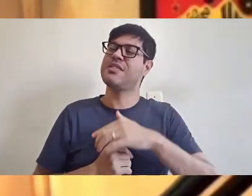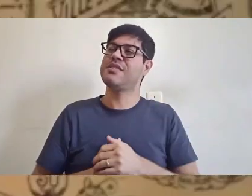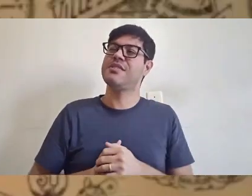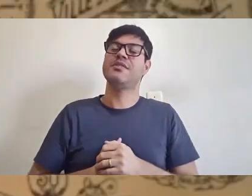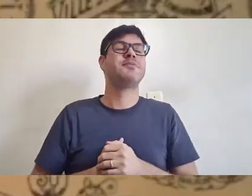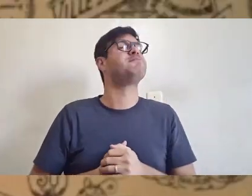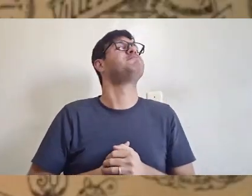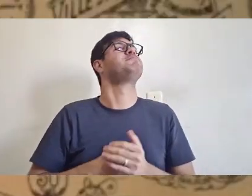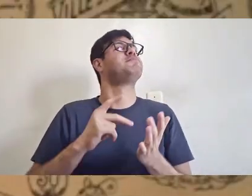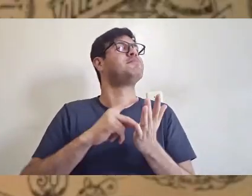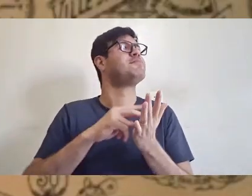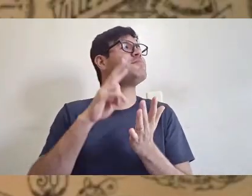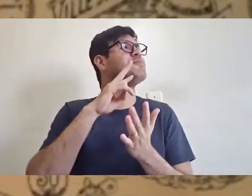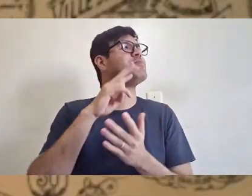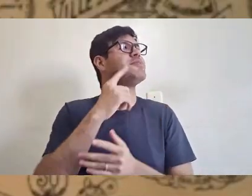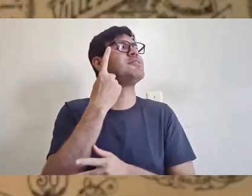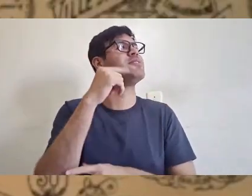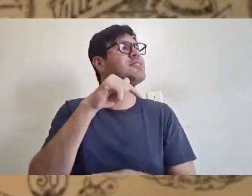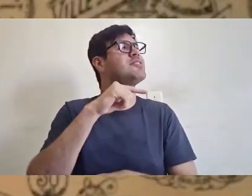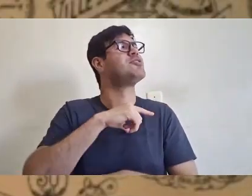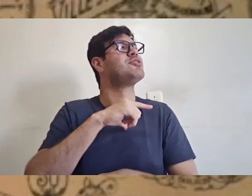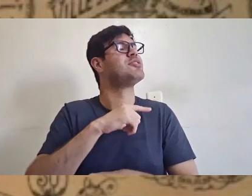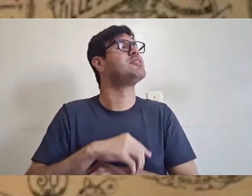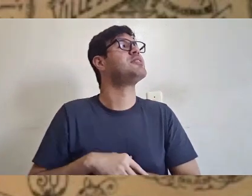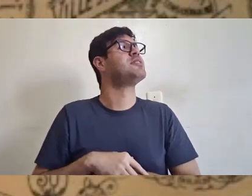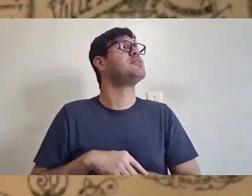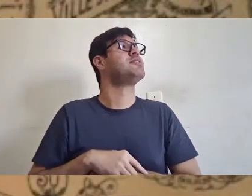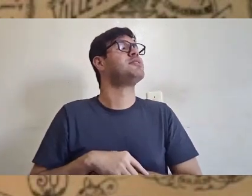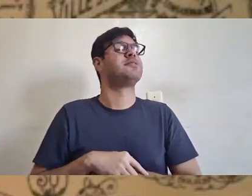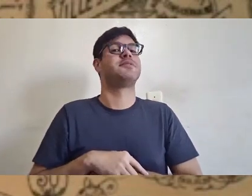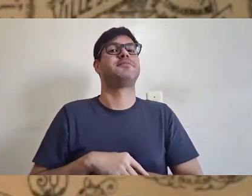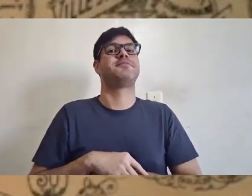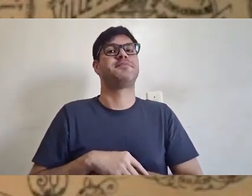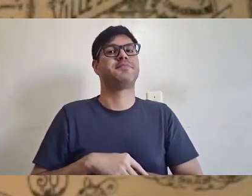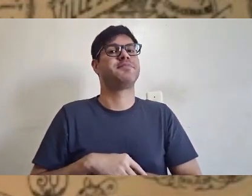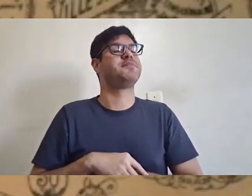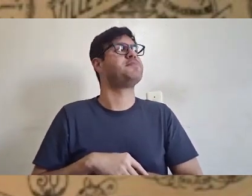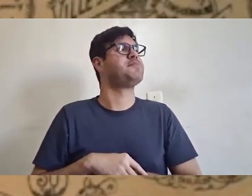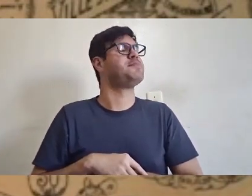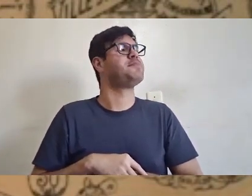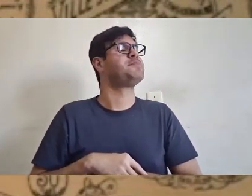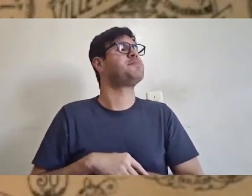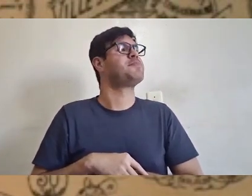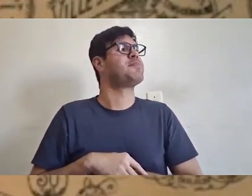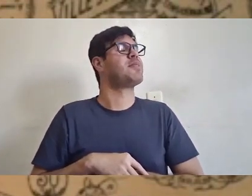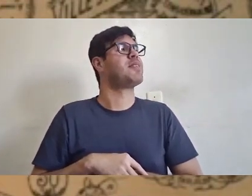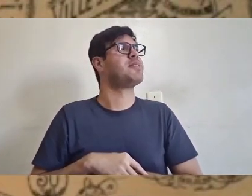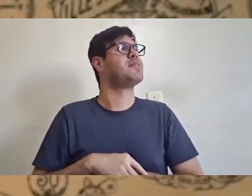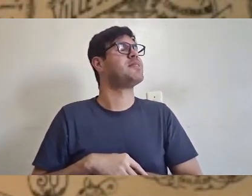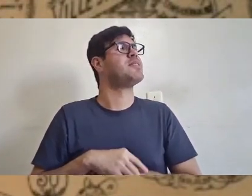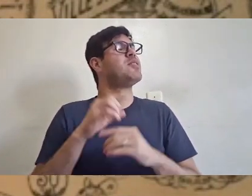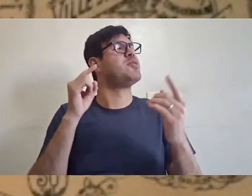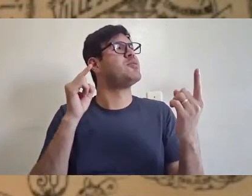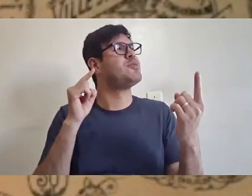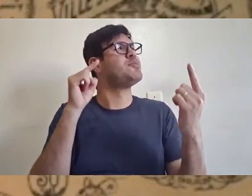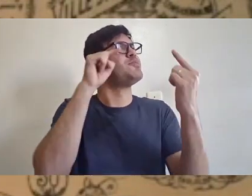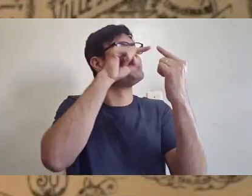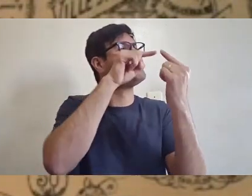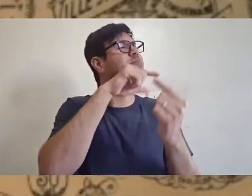17 vereadores, É. né? E tivemos aí essa grata emissão, Missão, né? missão